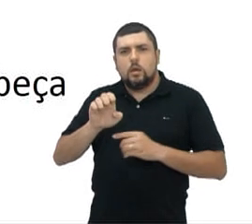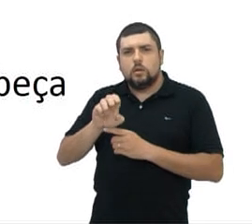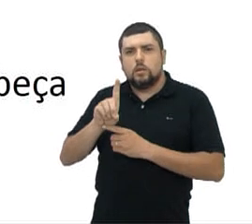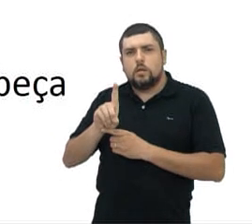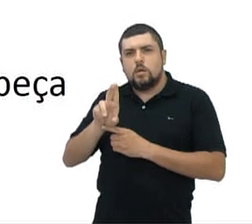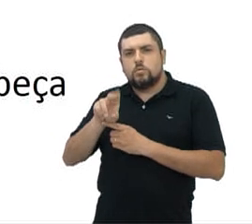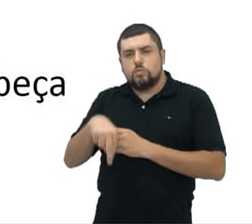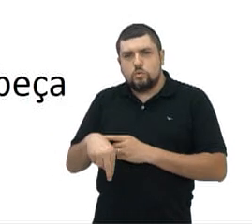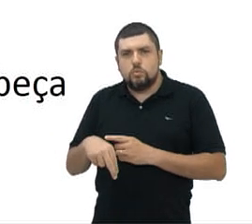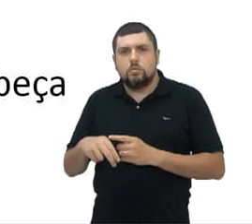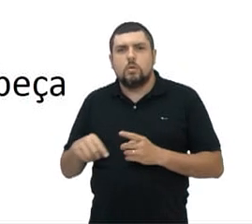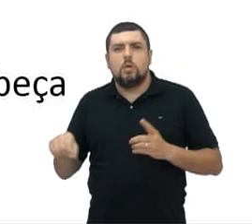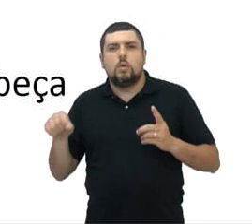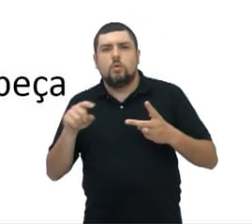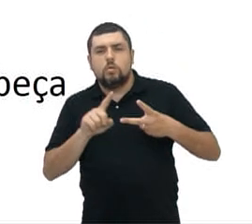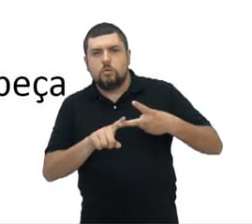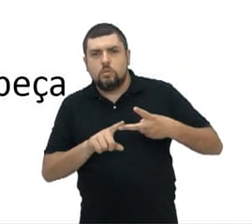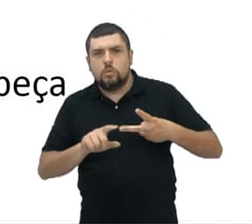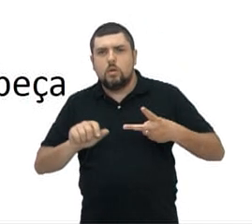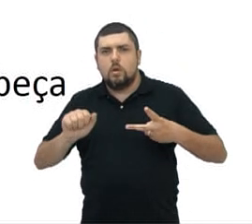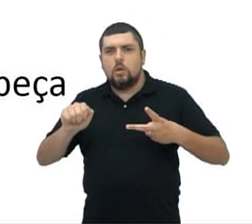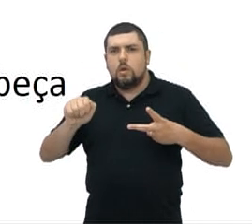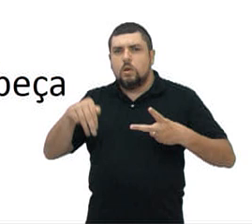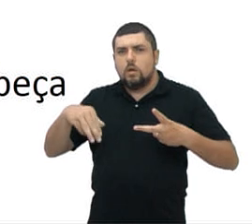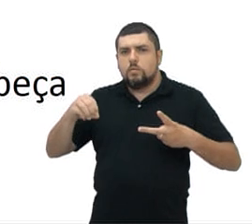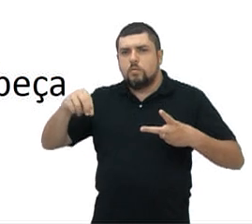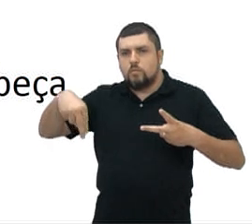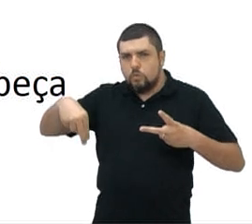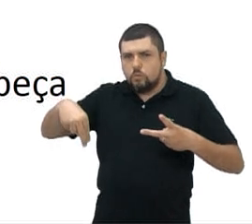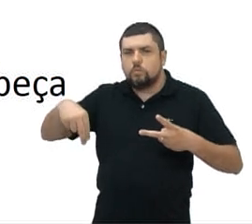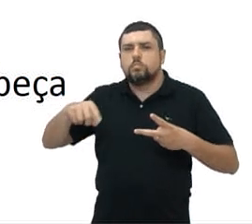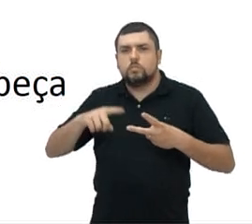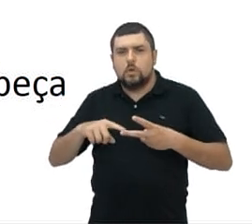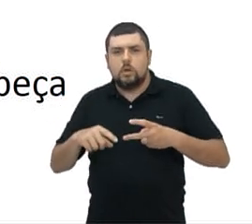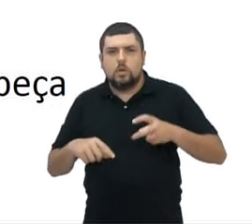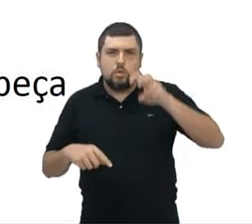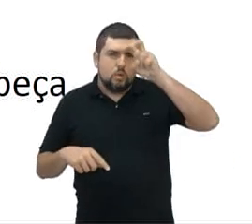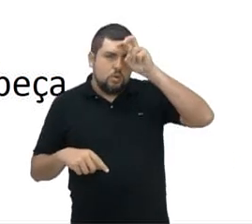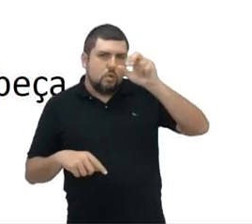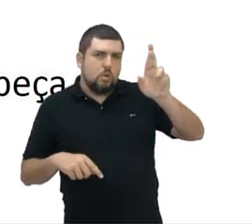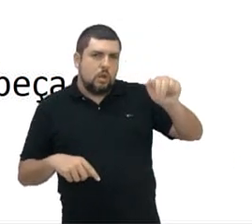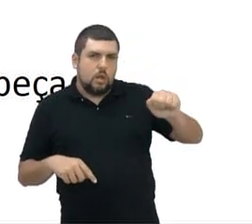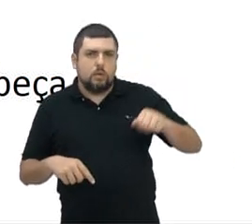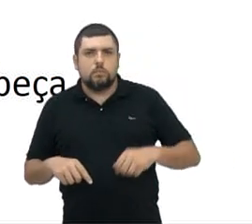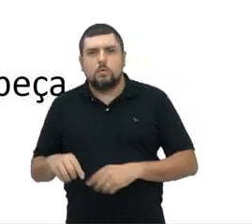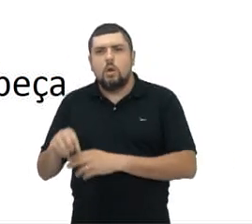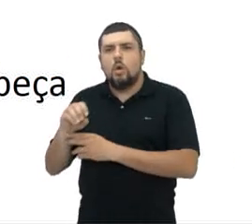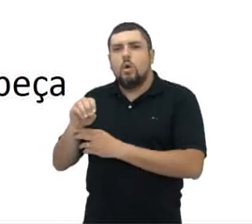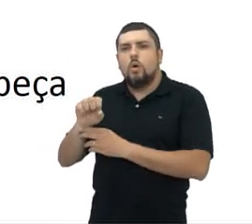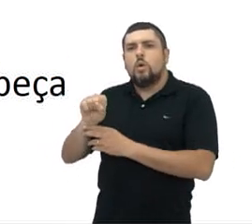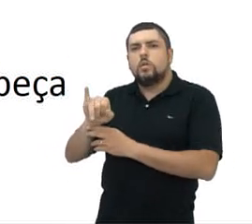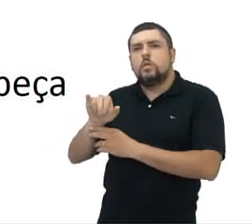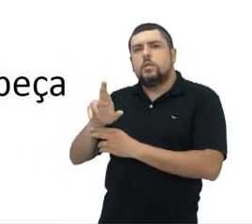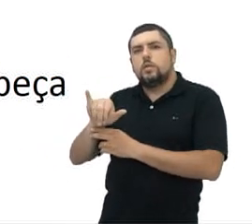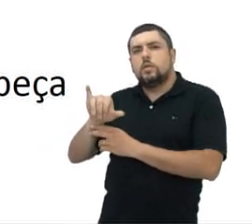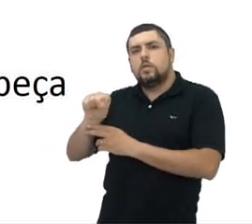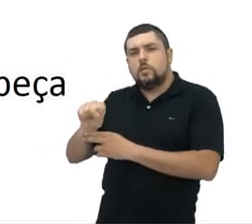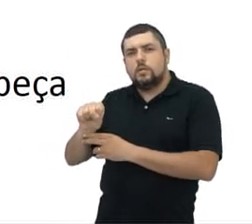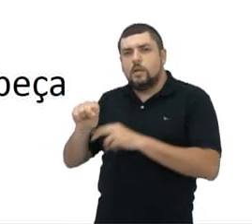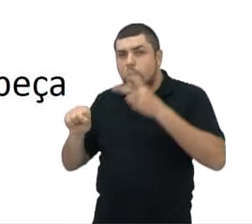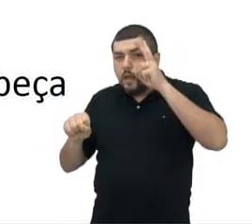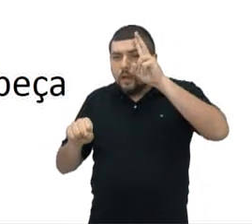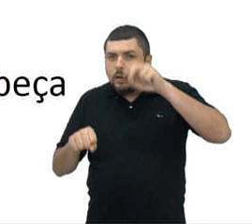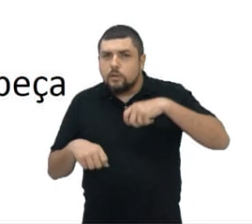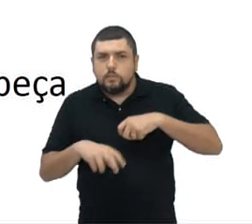Núbia. Ó, o deus Amon, é o deus Sol, né, Amon-Ra. O deus egípcio, Osíris, quem lembra das aulas do Egito Antigo, o